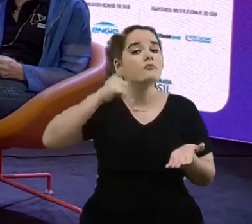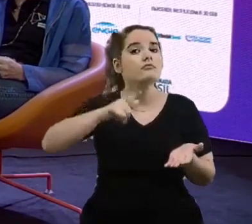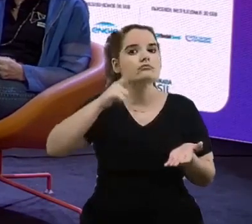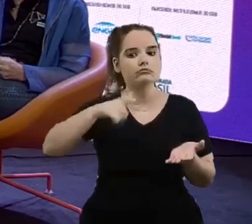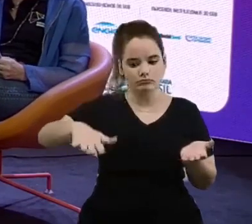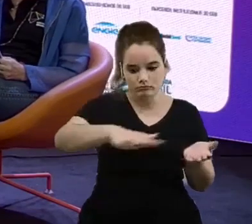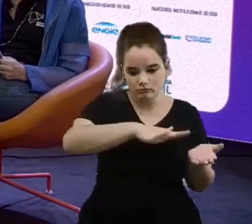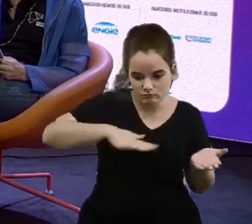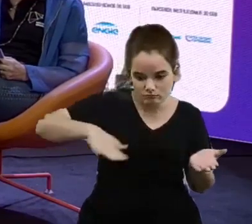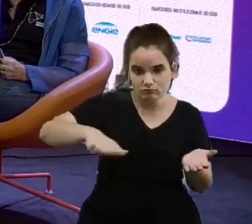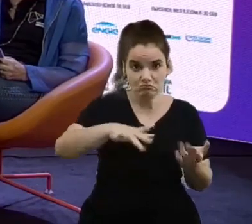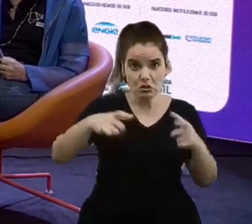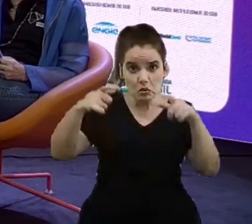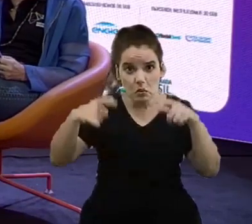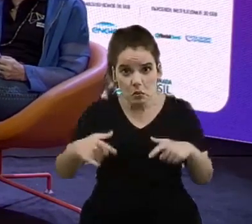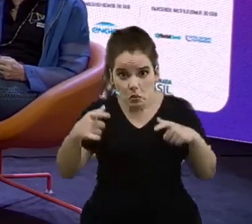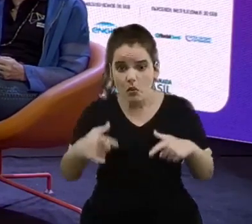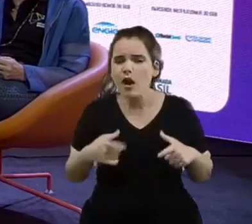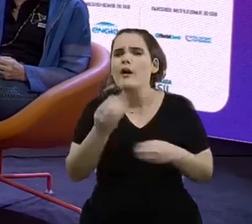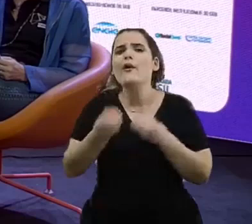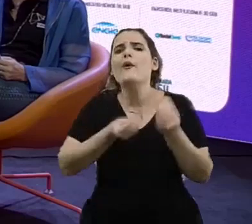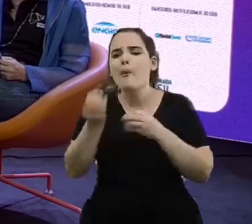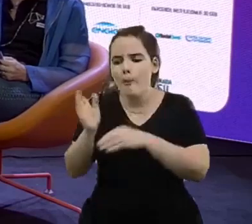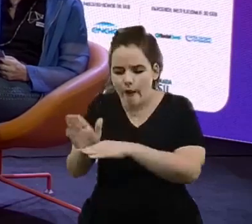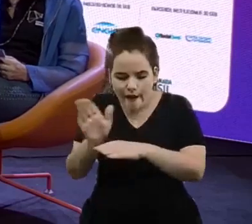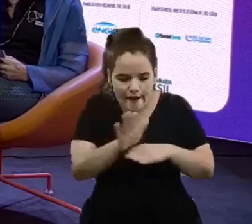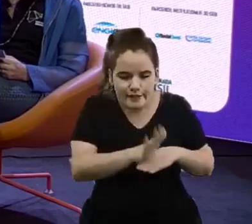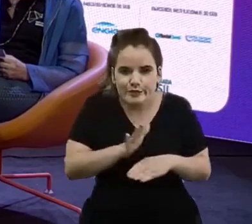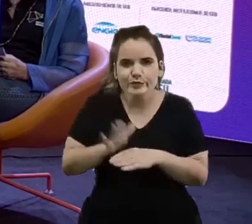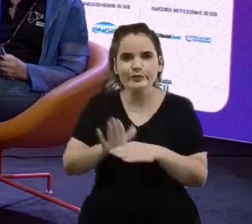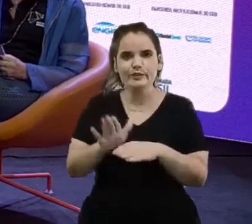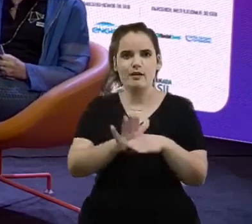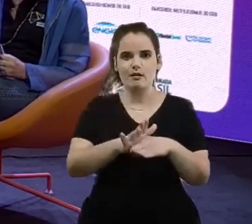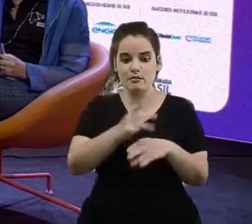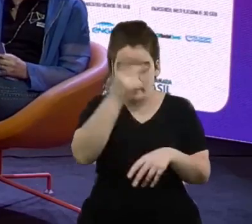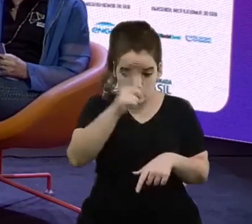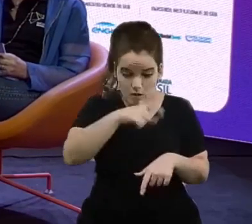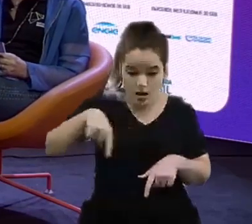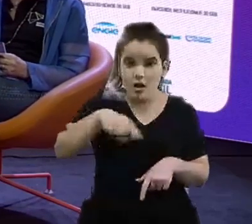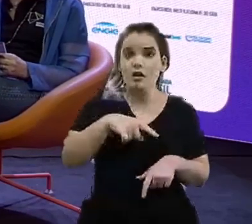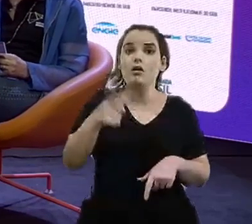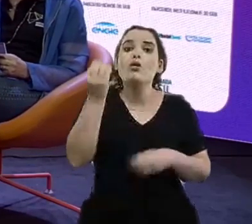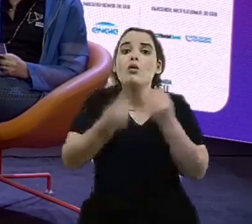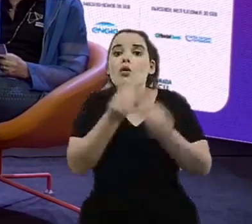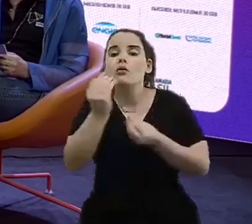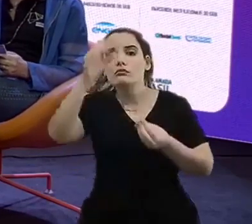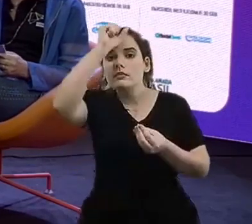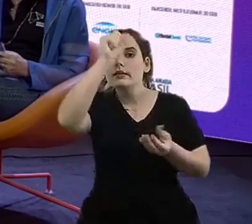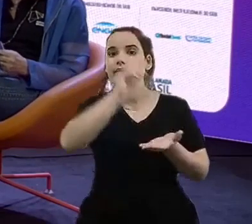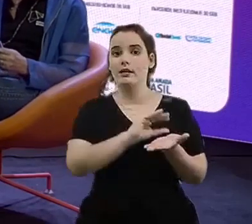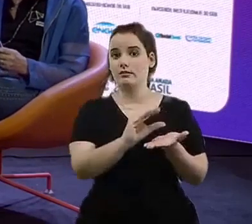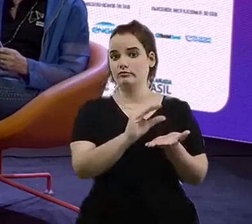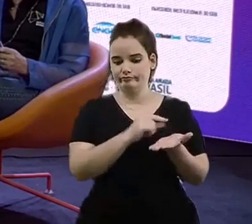pode ajudar as pessoas a aprender sobre dados. E vocês têm, então, essa questão da sociedade,